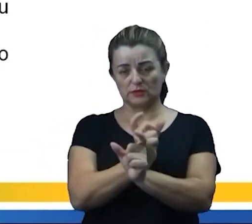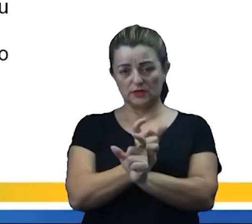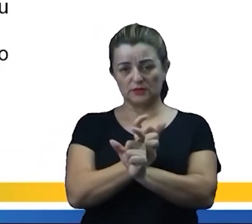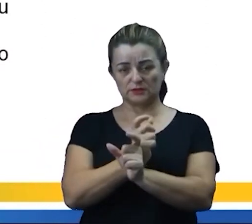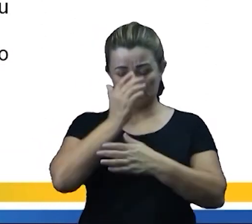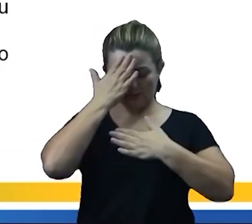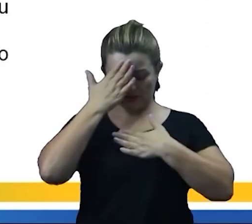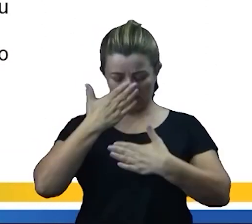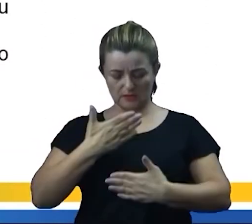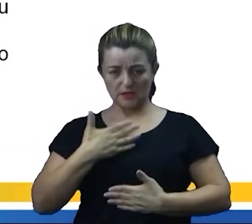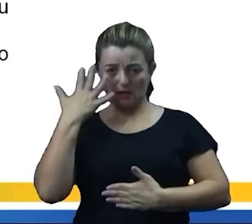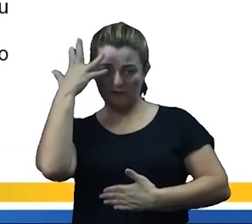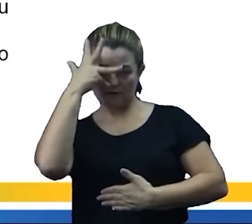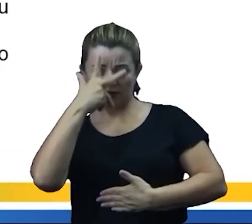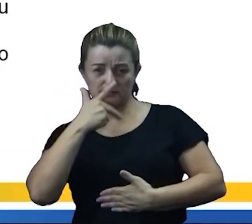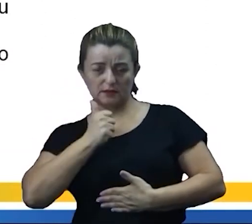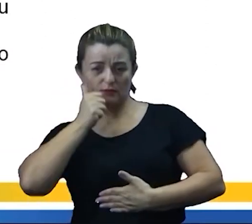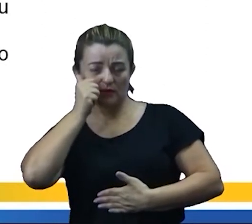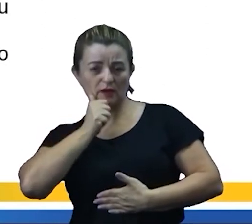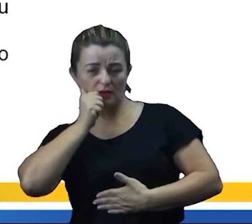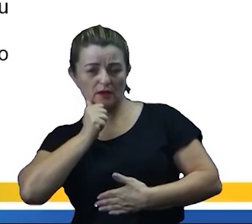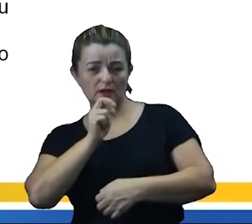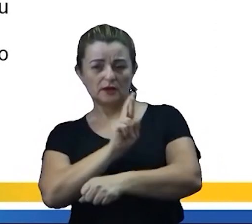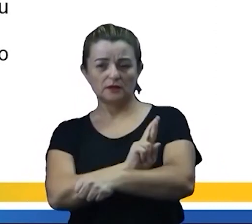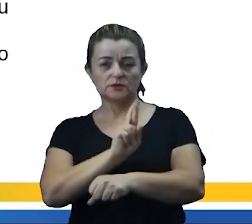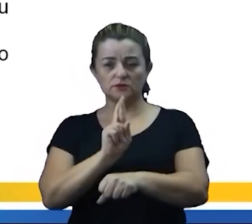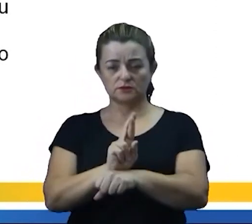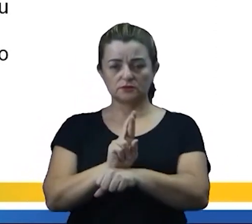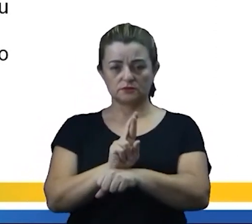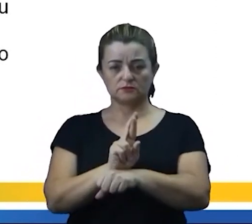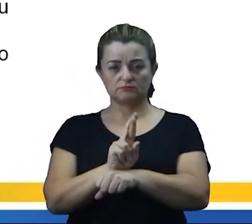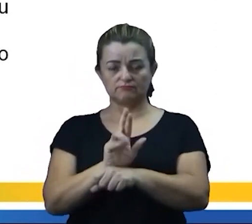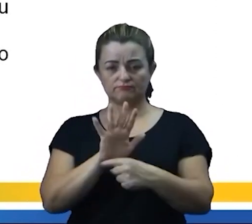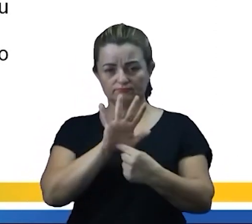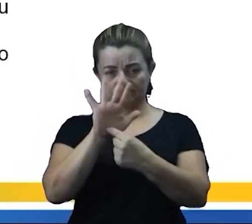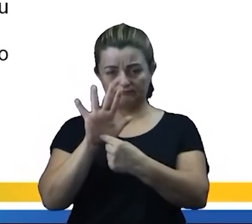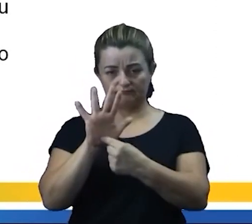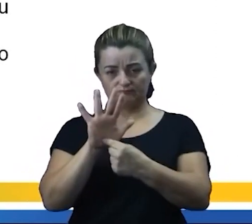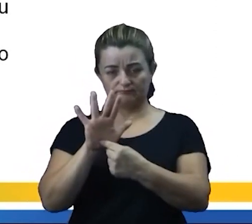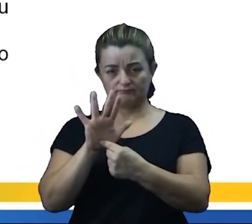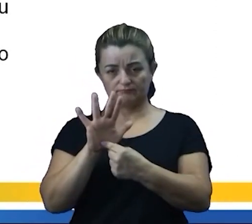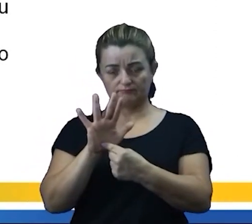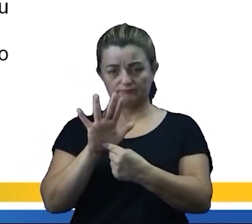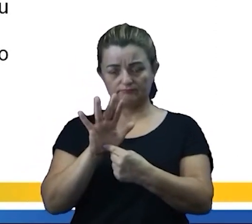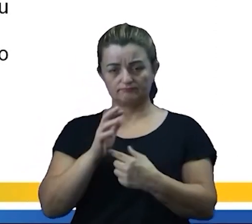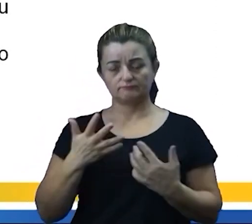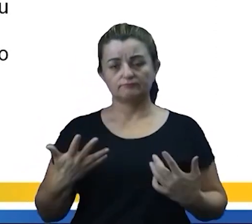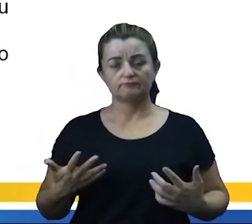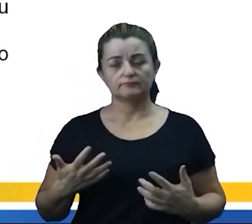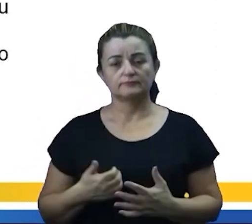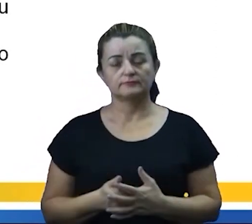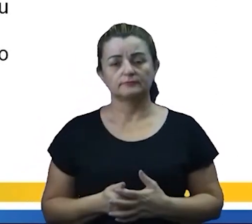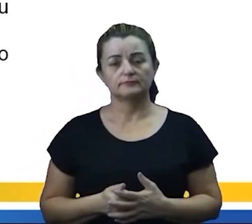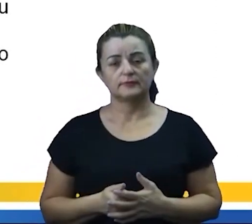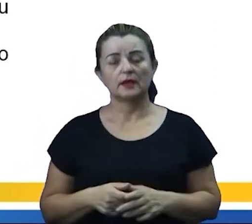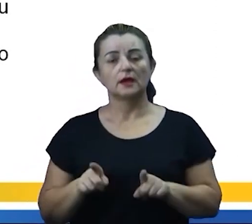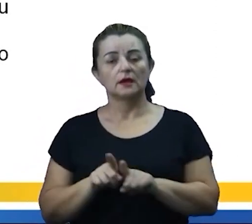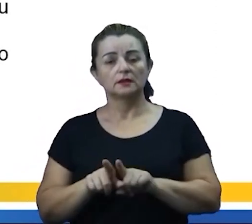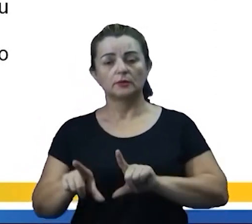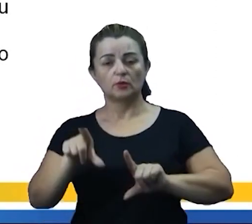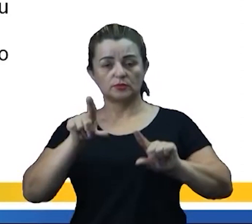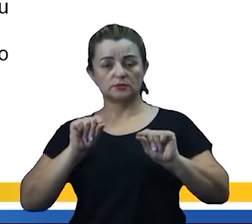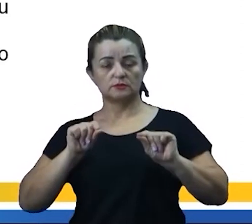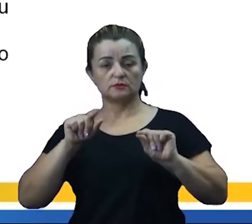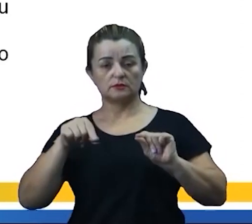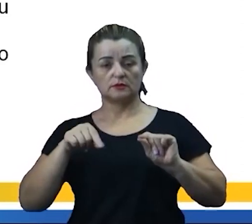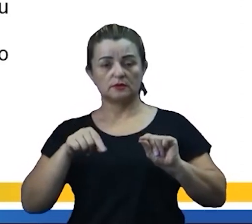da mulher e a religiosidade do poeta que é destacada aí? Que são, né, destacados. E a opção